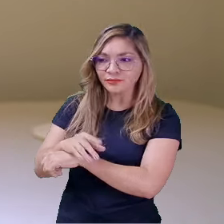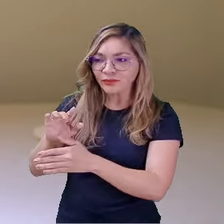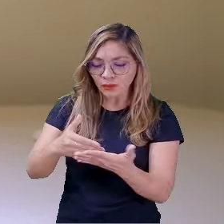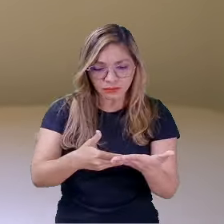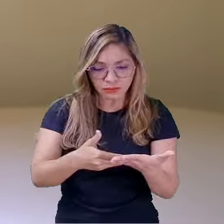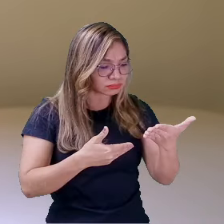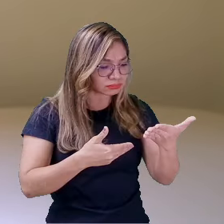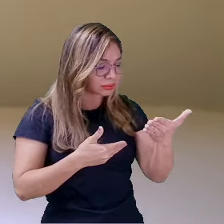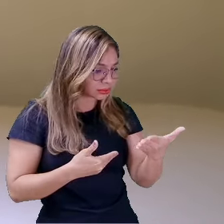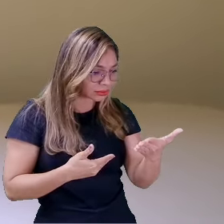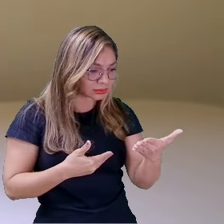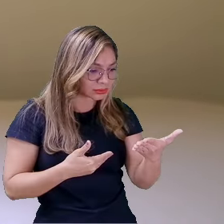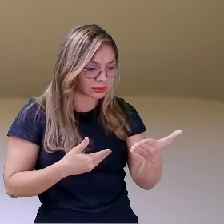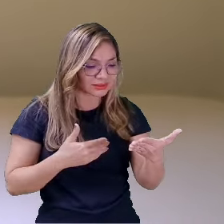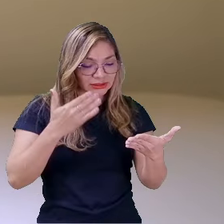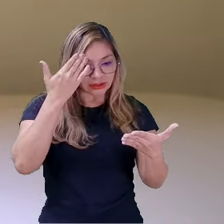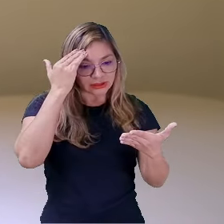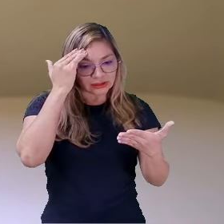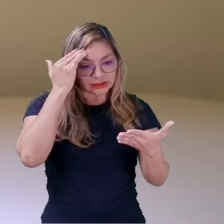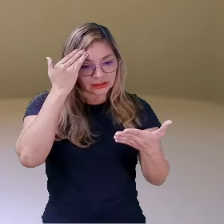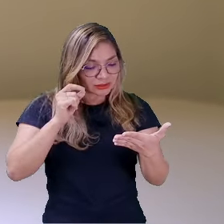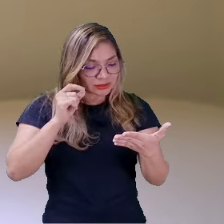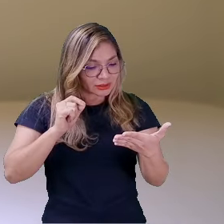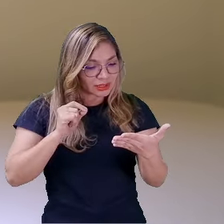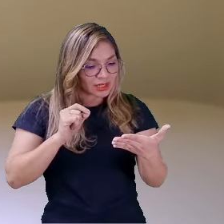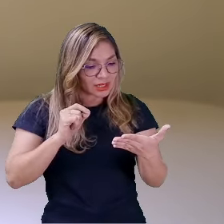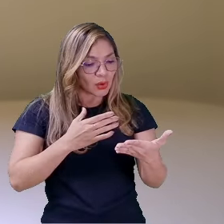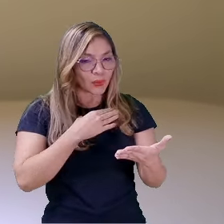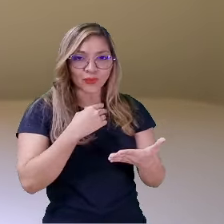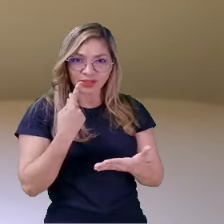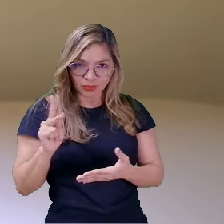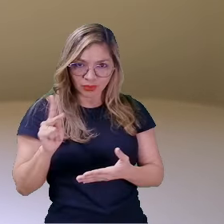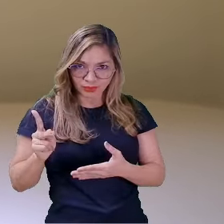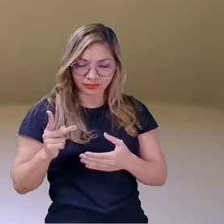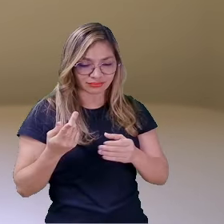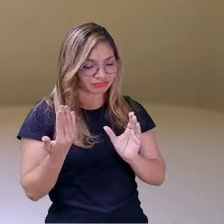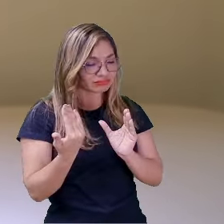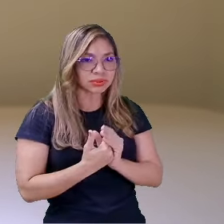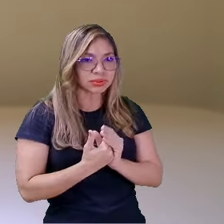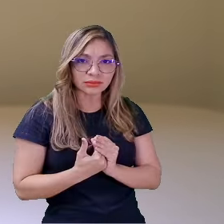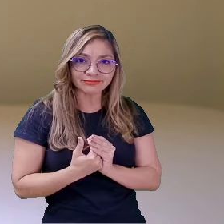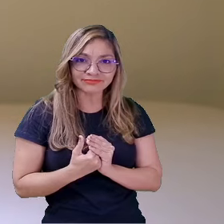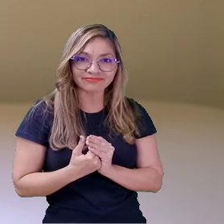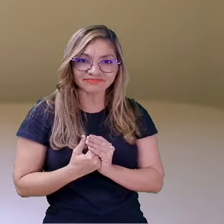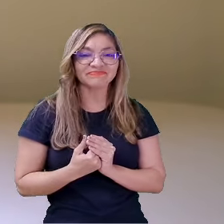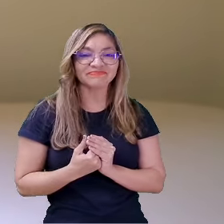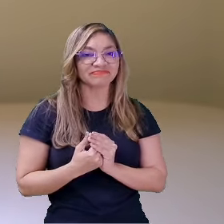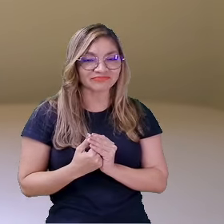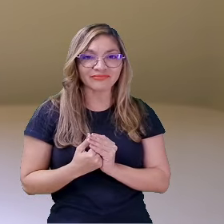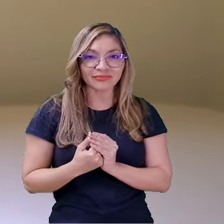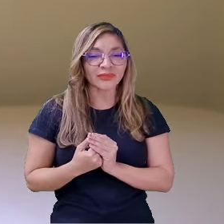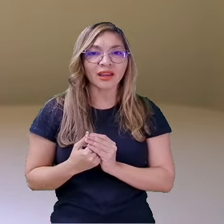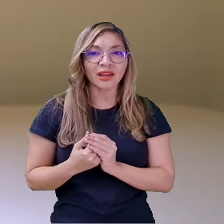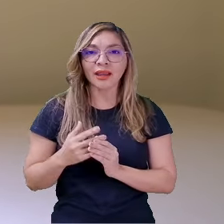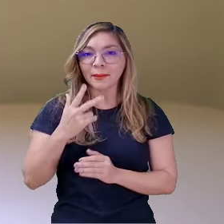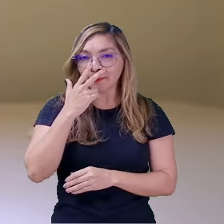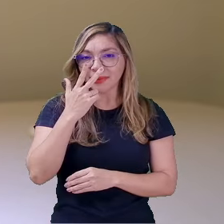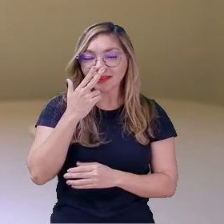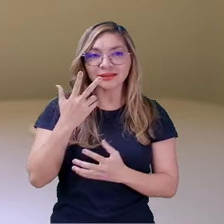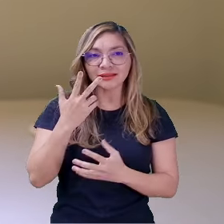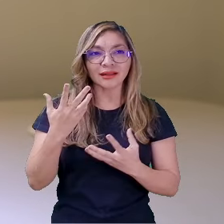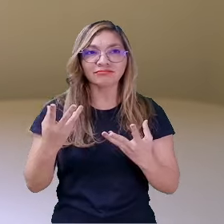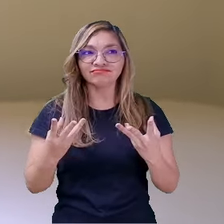intimação, ela entendeu que o filho tinha... na linguagem deles do interior, né, daqui da comunidade,